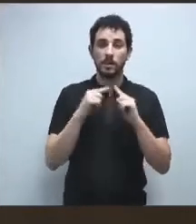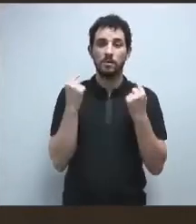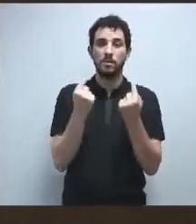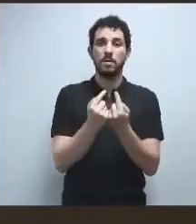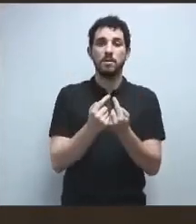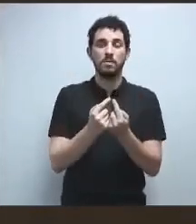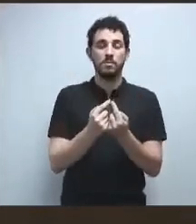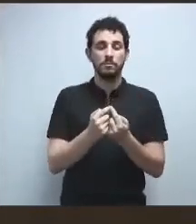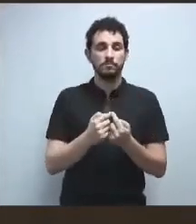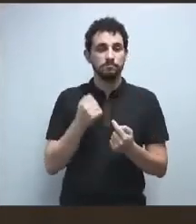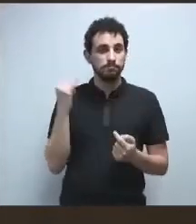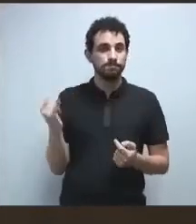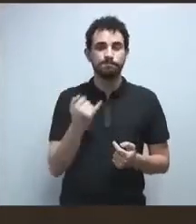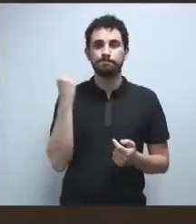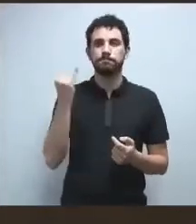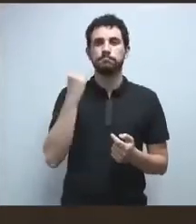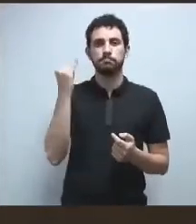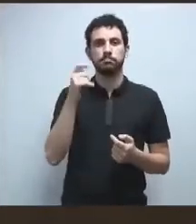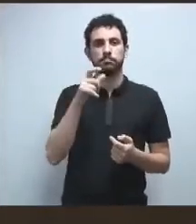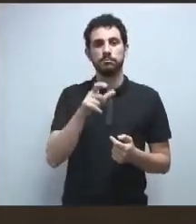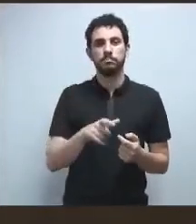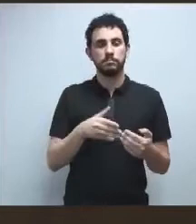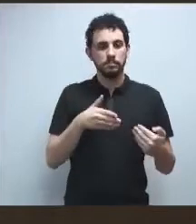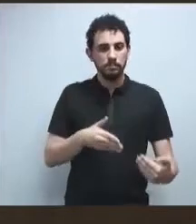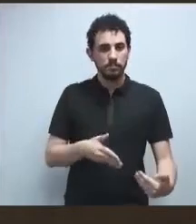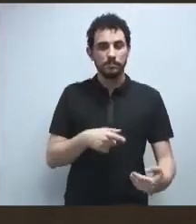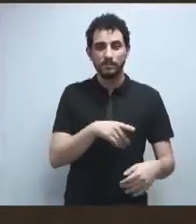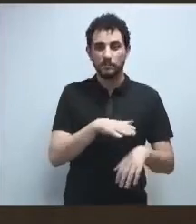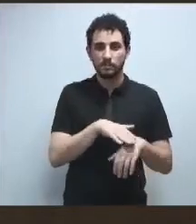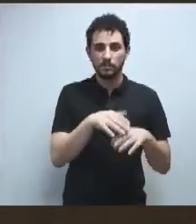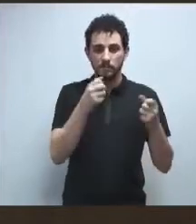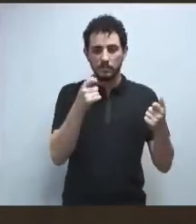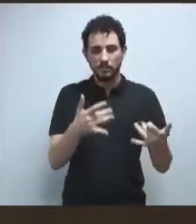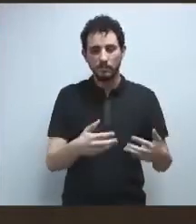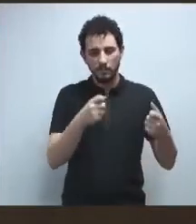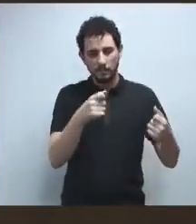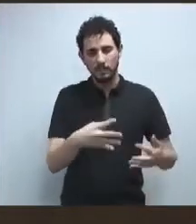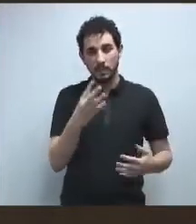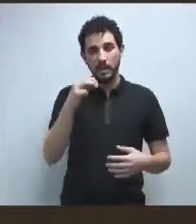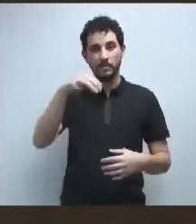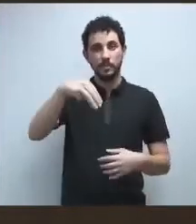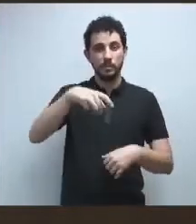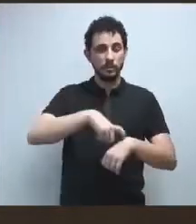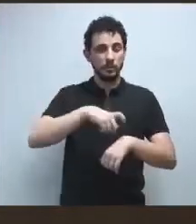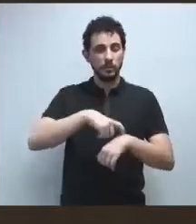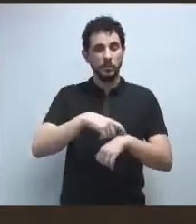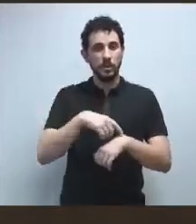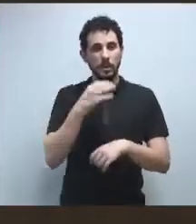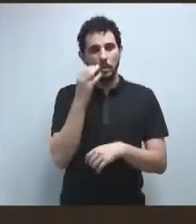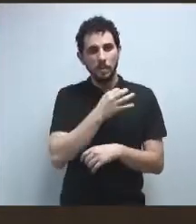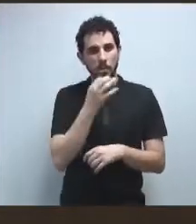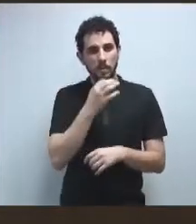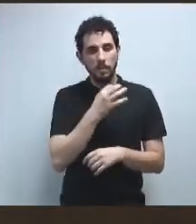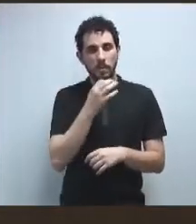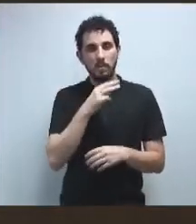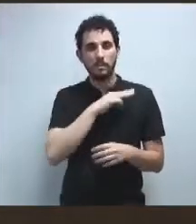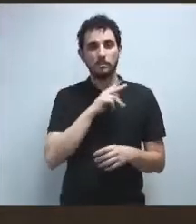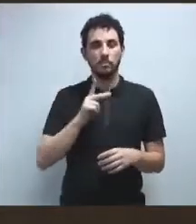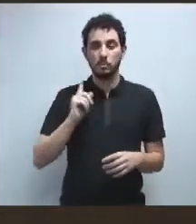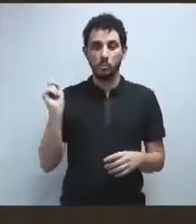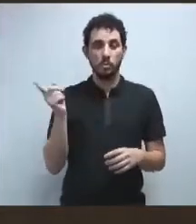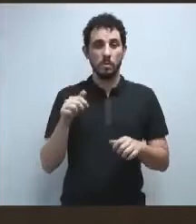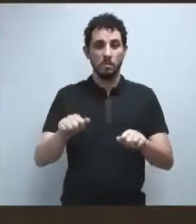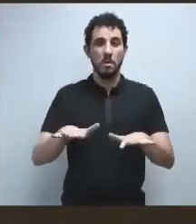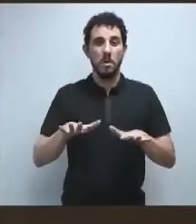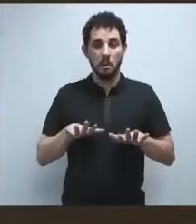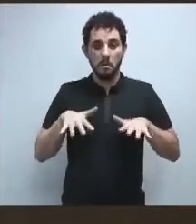com ele onde ele falou 40 minutos sobre o ministério público foi aplaudido de pé